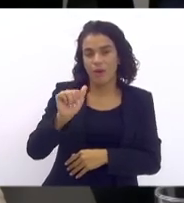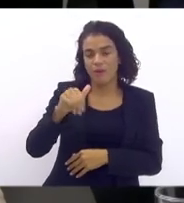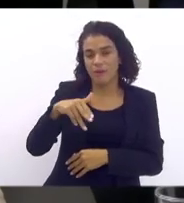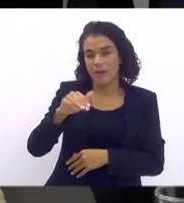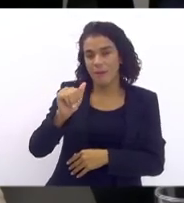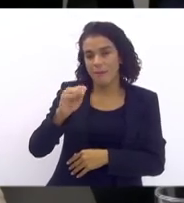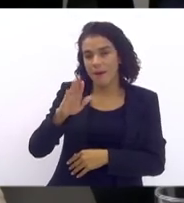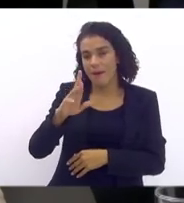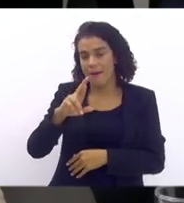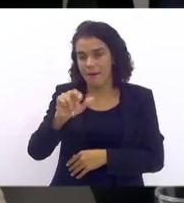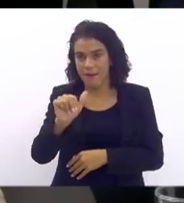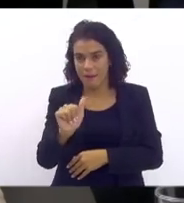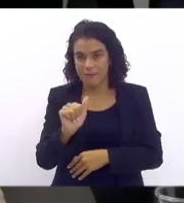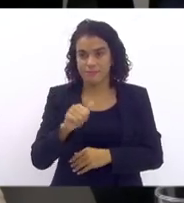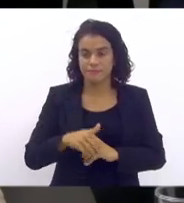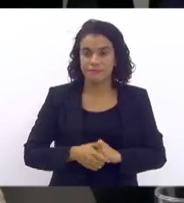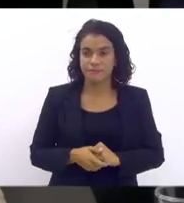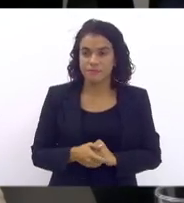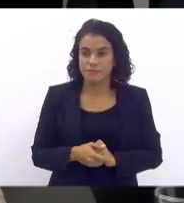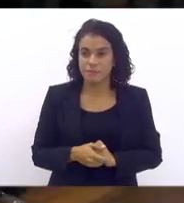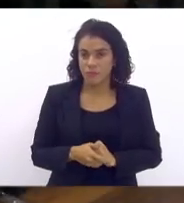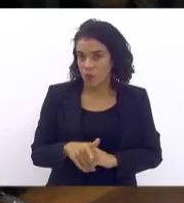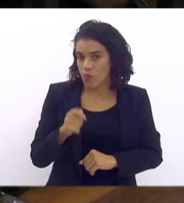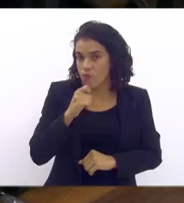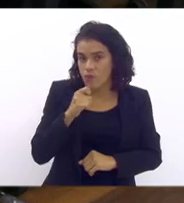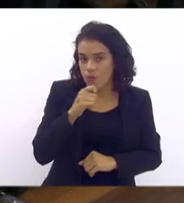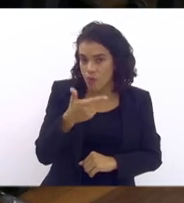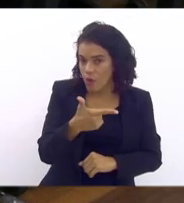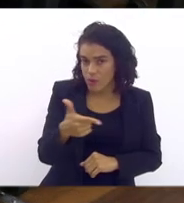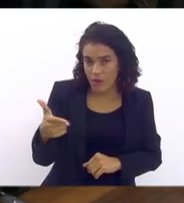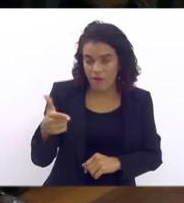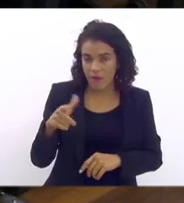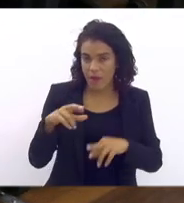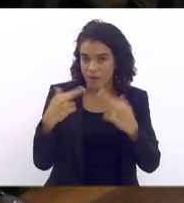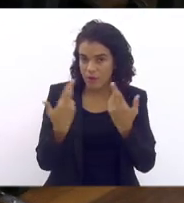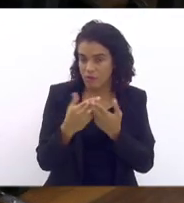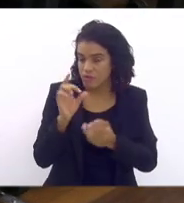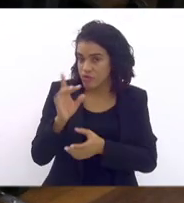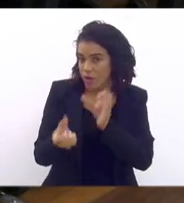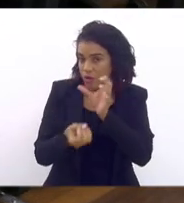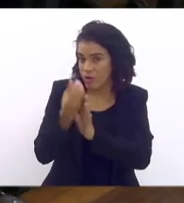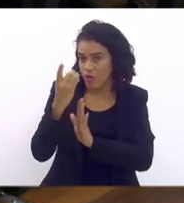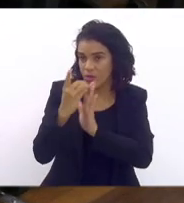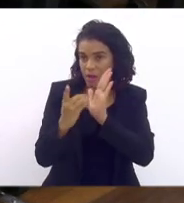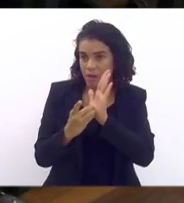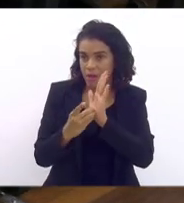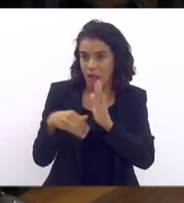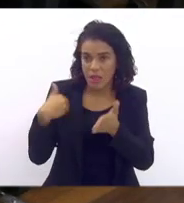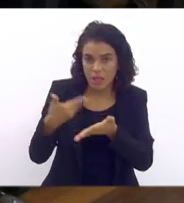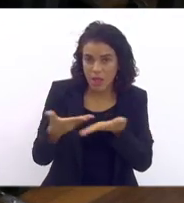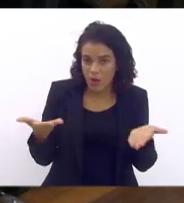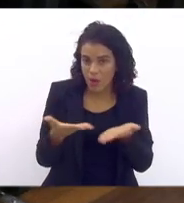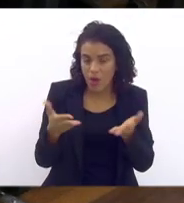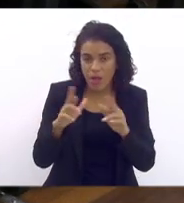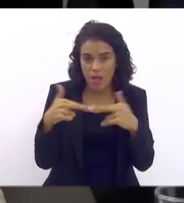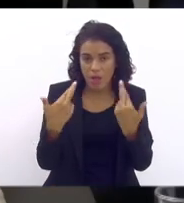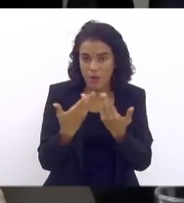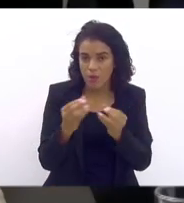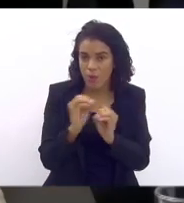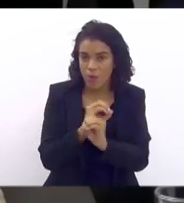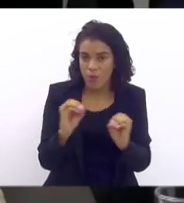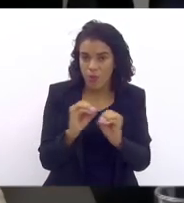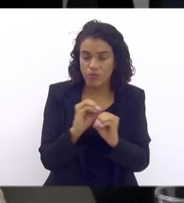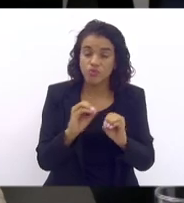a falar futuramente sobre a governança mas ainda não aconteceu essa reunião foi feito só o decreto simplesmente isso é a gente fez só do uma reunião do